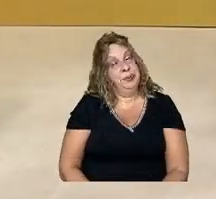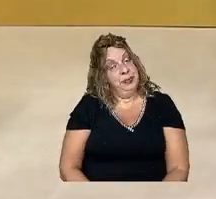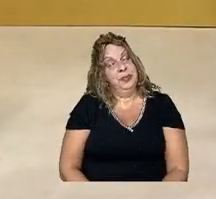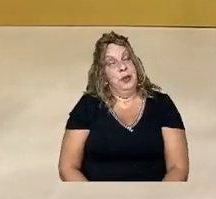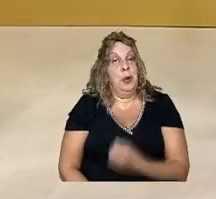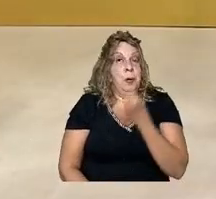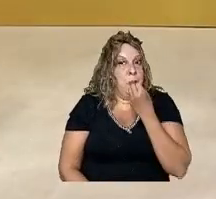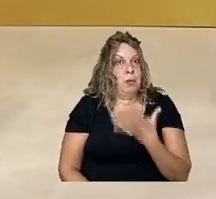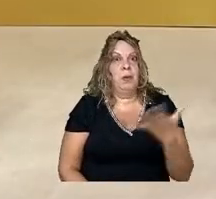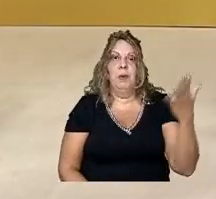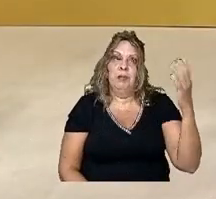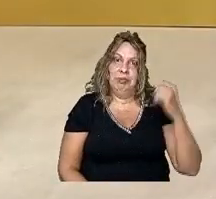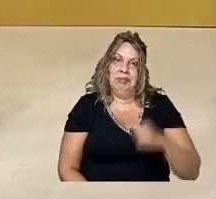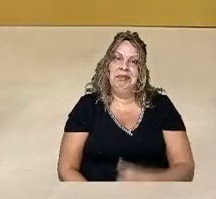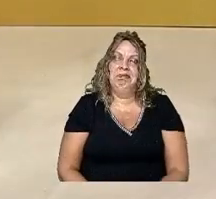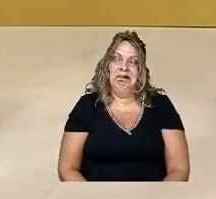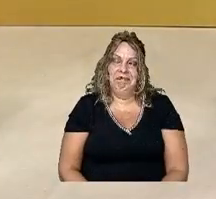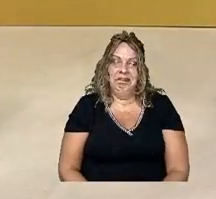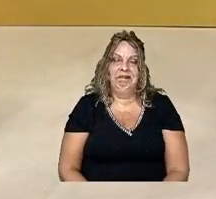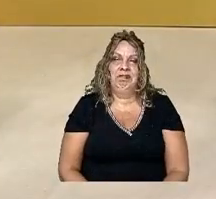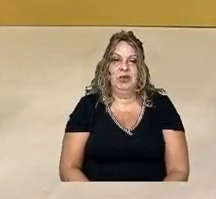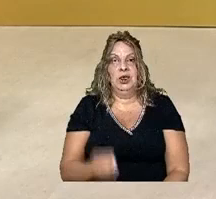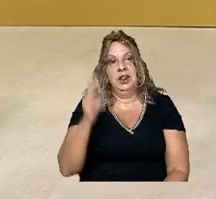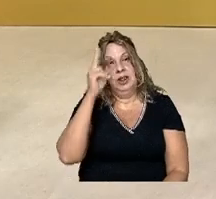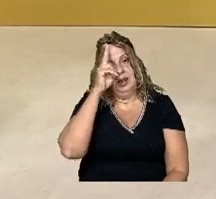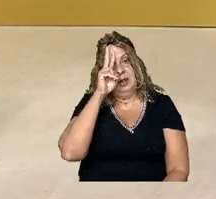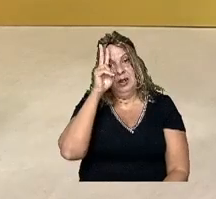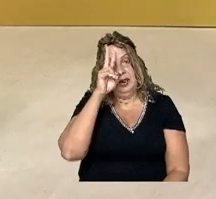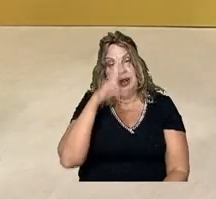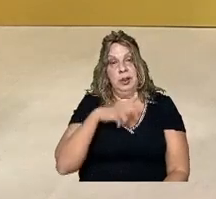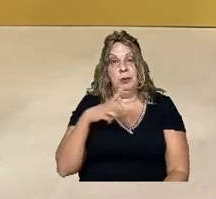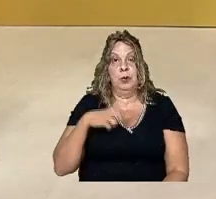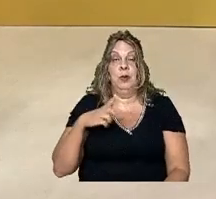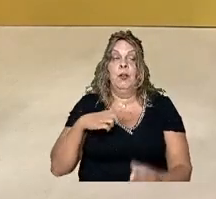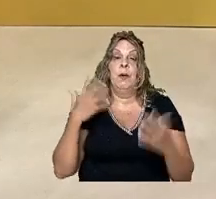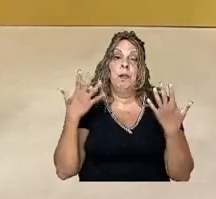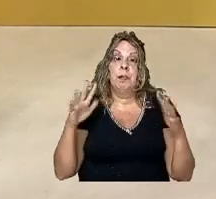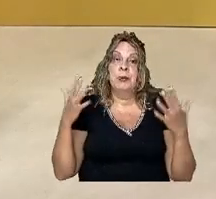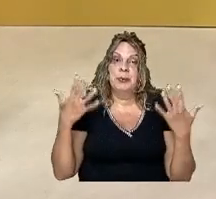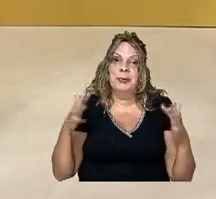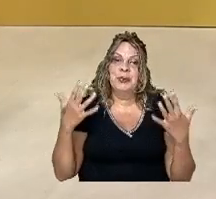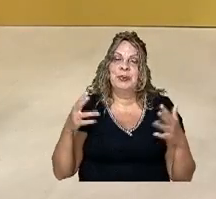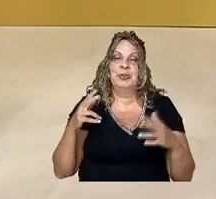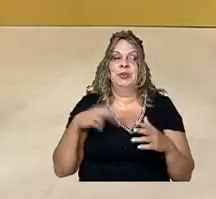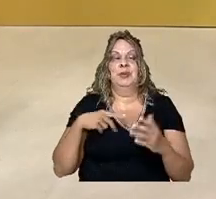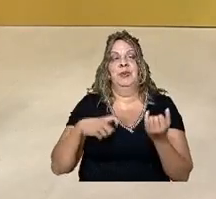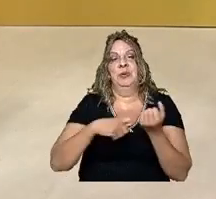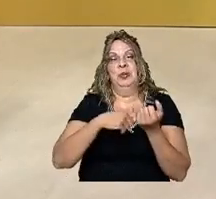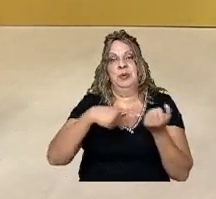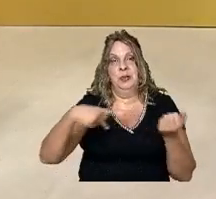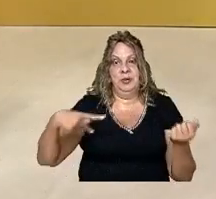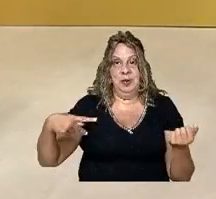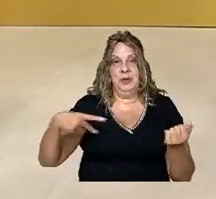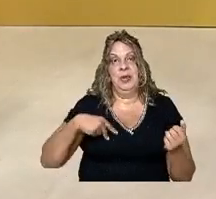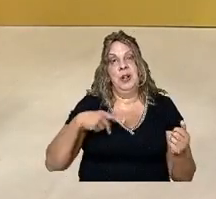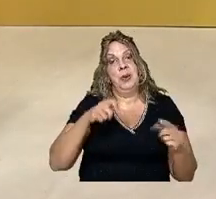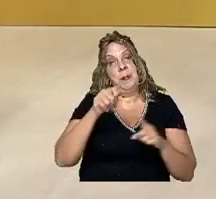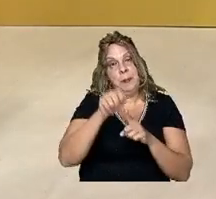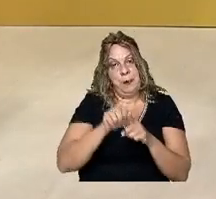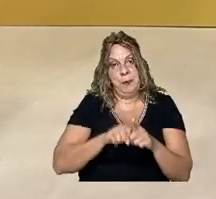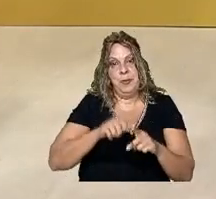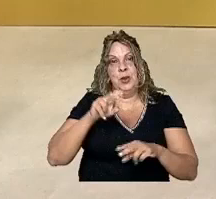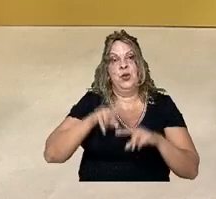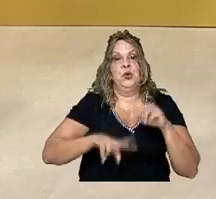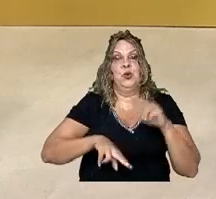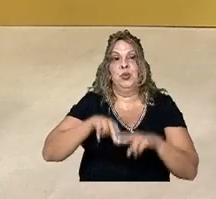É bom demais, hein? Ó, lembrando que o aniversário Caju Cap continua o mês inteiro e o presente quem ganha é